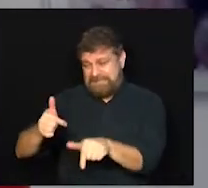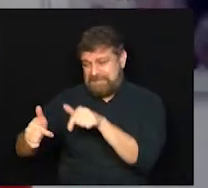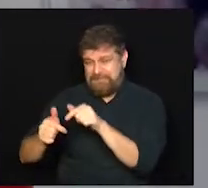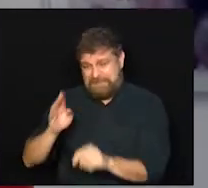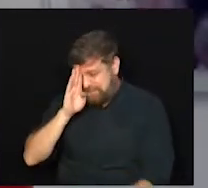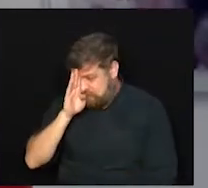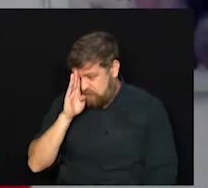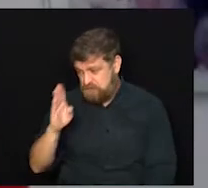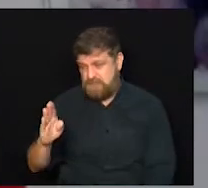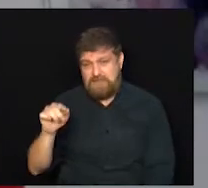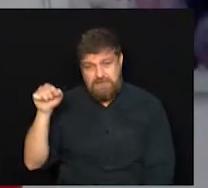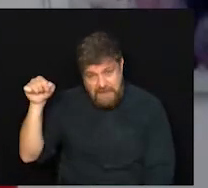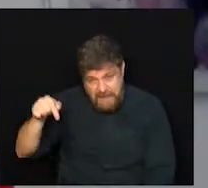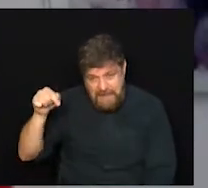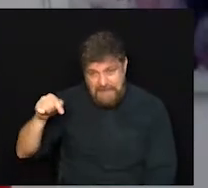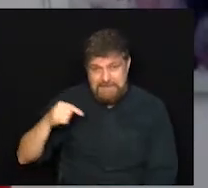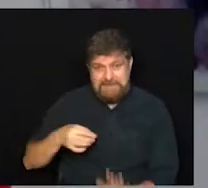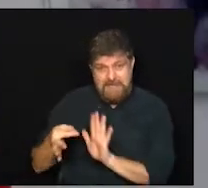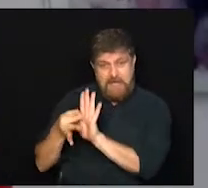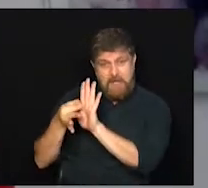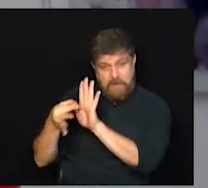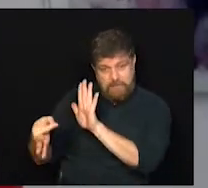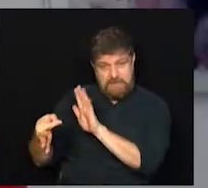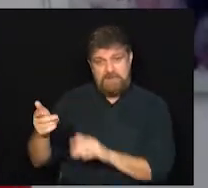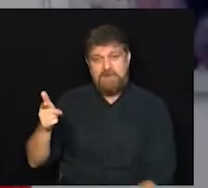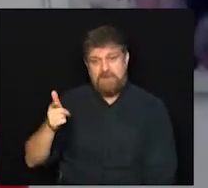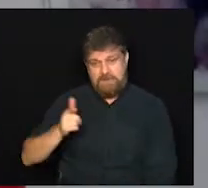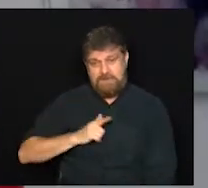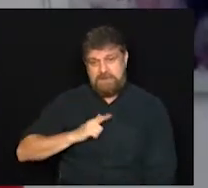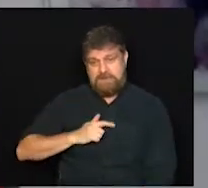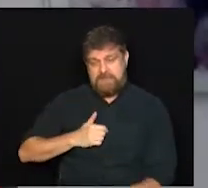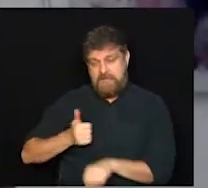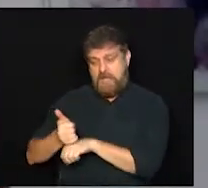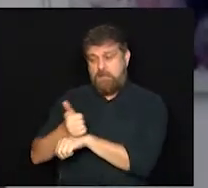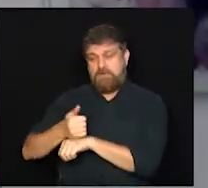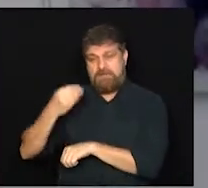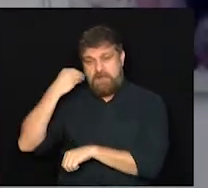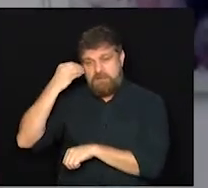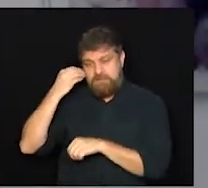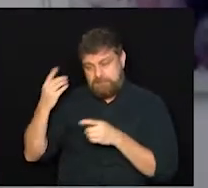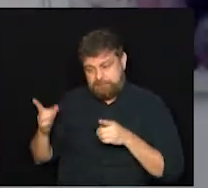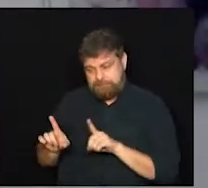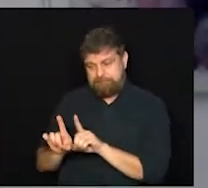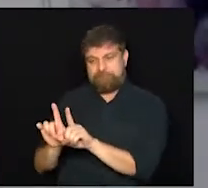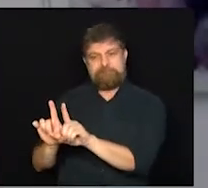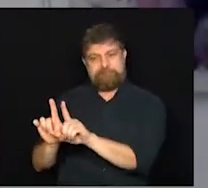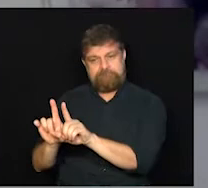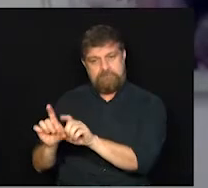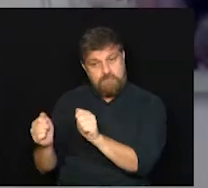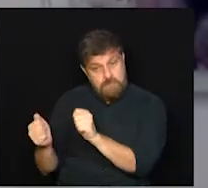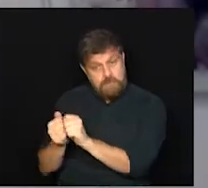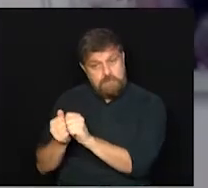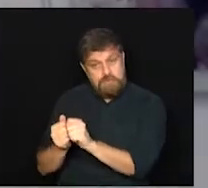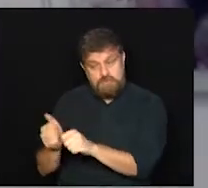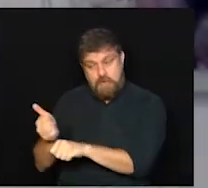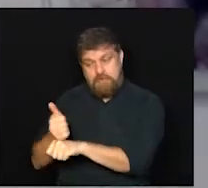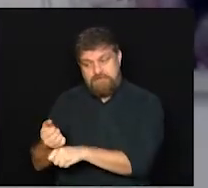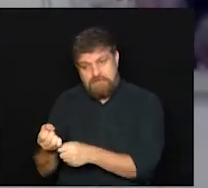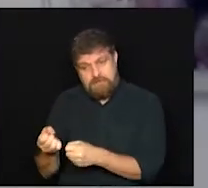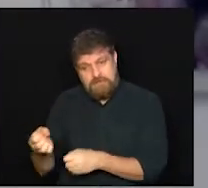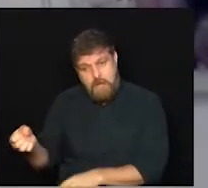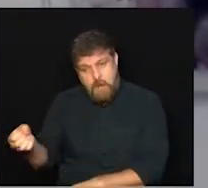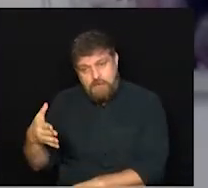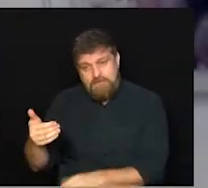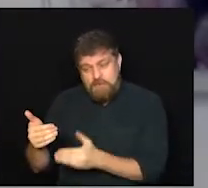mercado, a minha sugestão seria que a supervisão esteja próxima desses profissionais, pelo menos